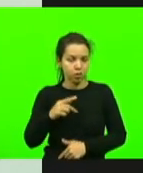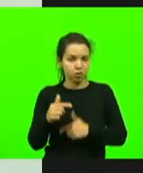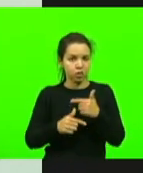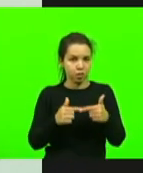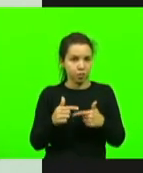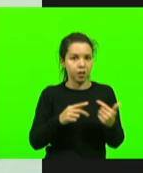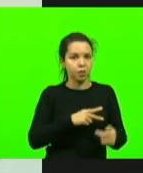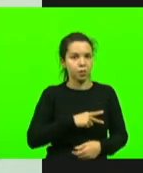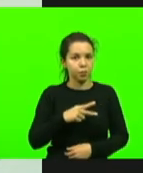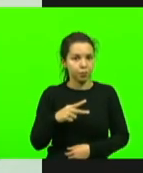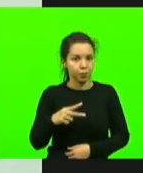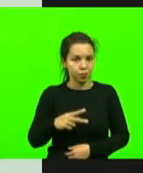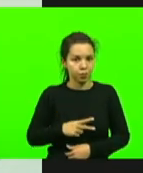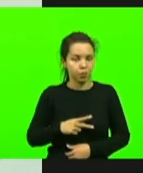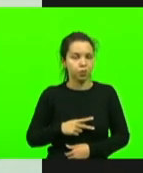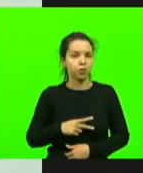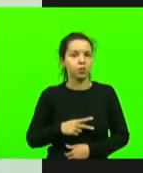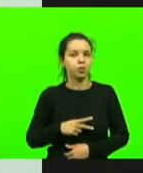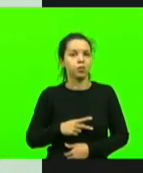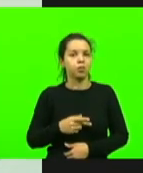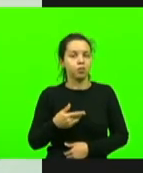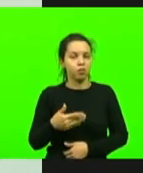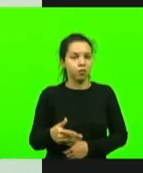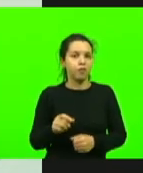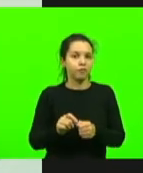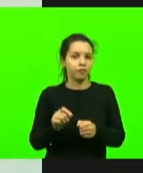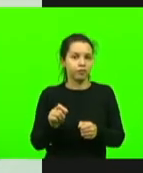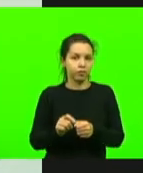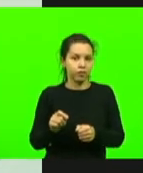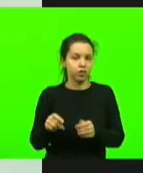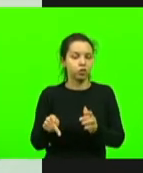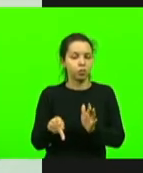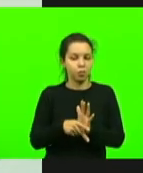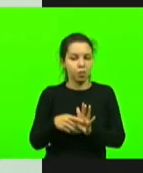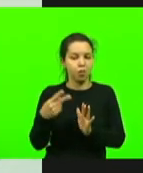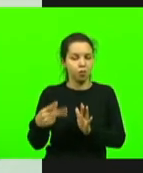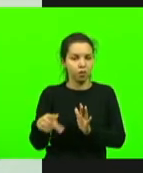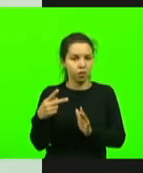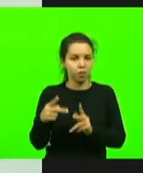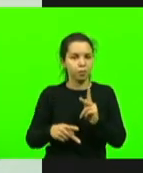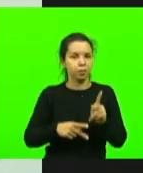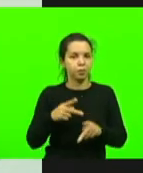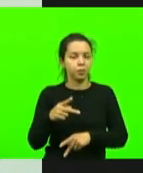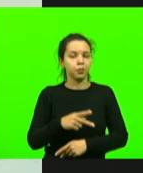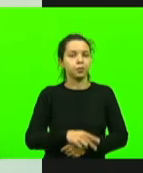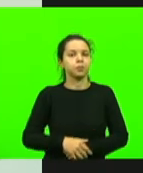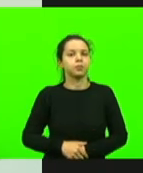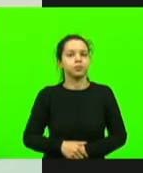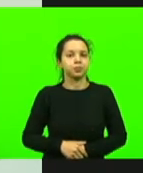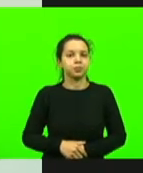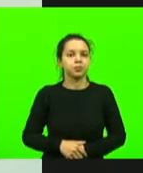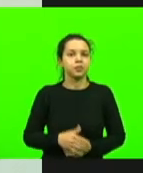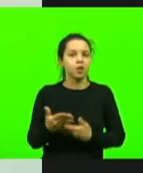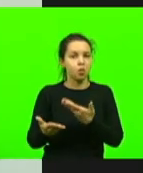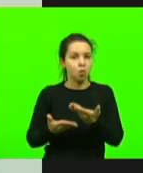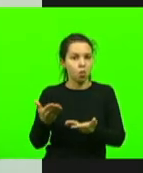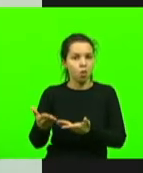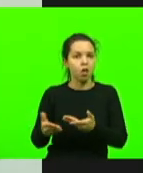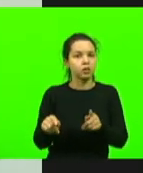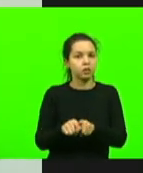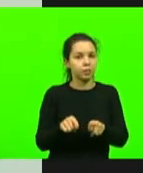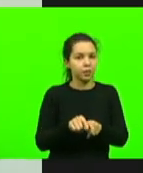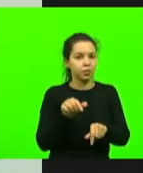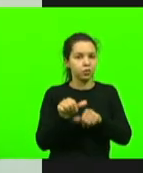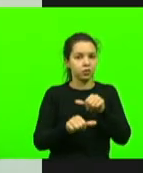pública para serviço público feito pelo público e pro servidor público e transformar esse estado da pele